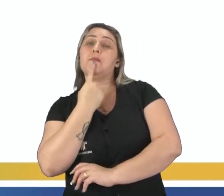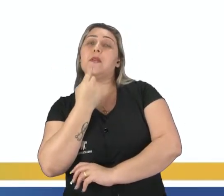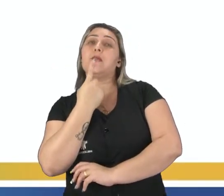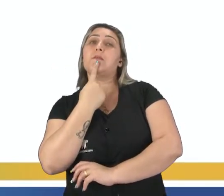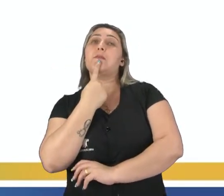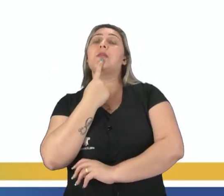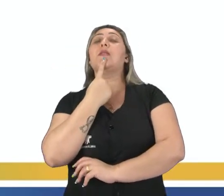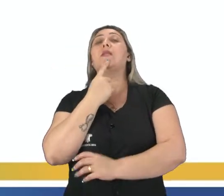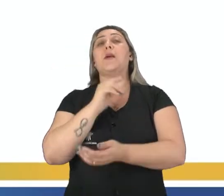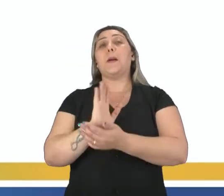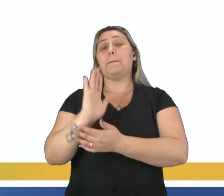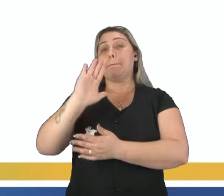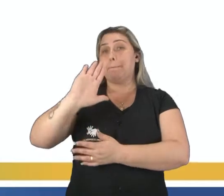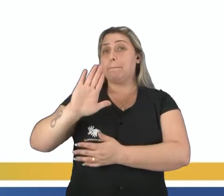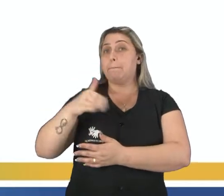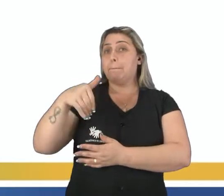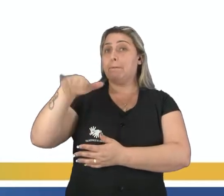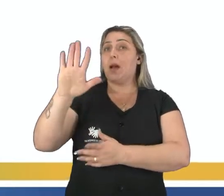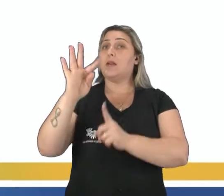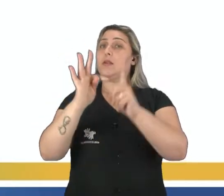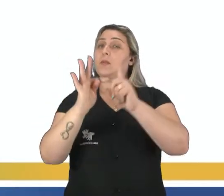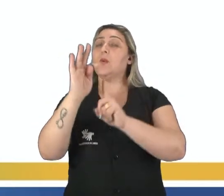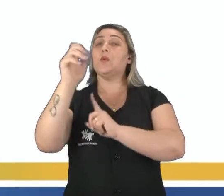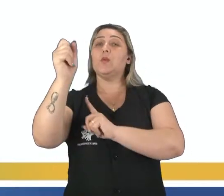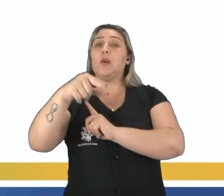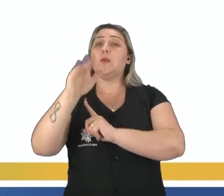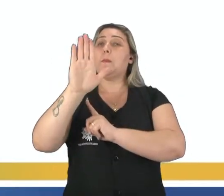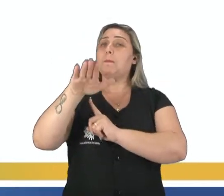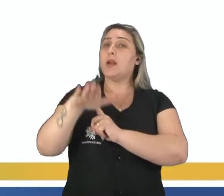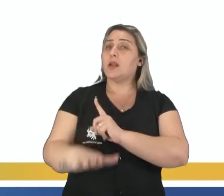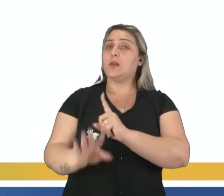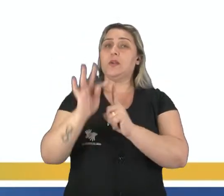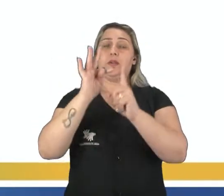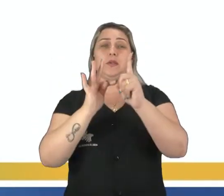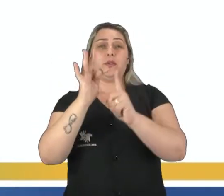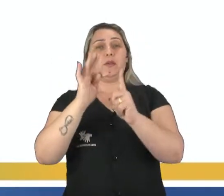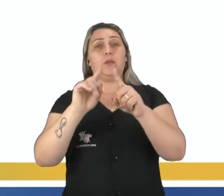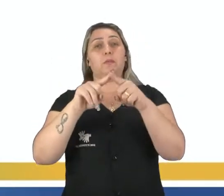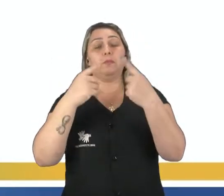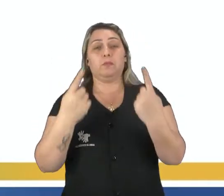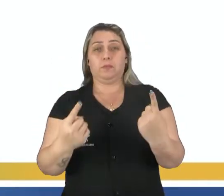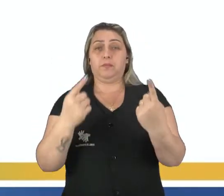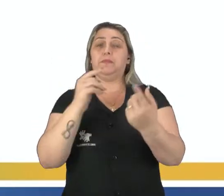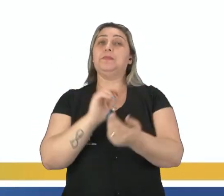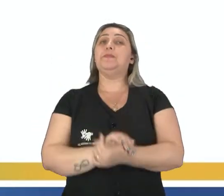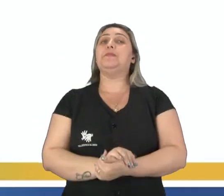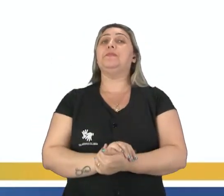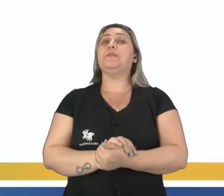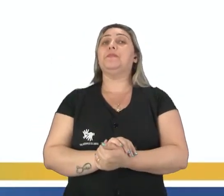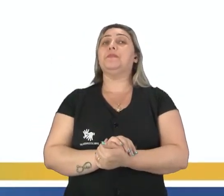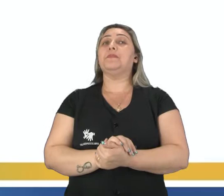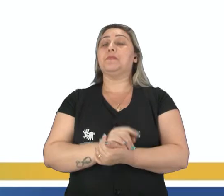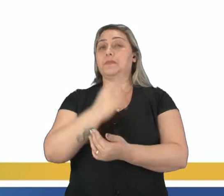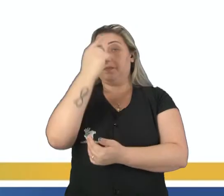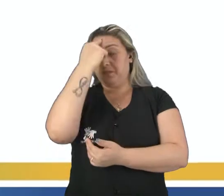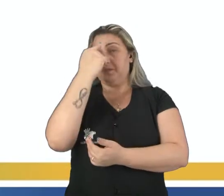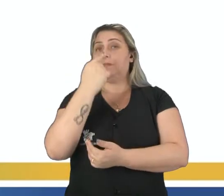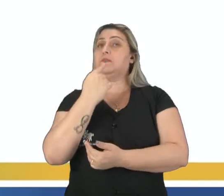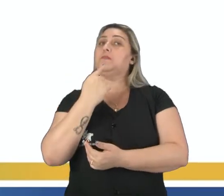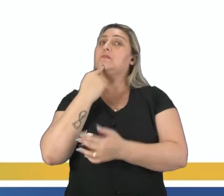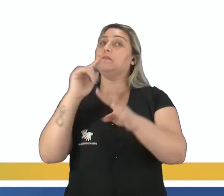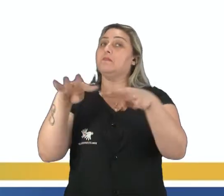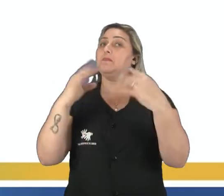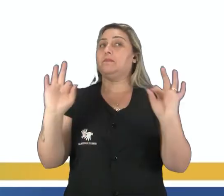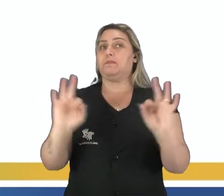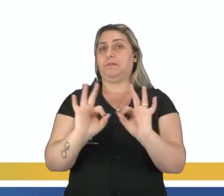se atenta para um corpo de maior temperatura e o azul de menor temperatura, mas nesse caso dessa figura, não é para isso que eu quero